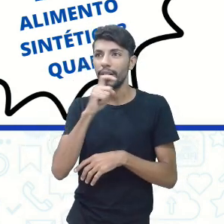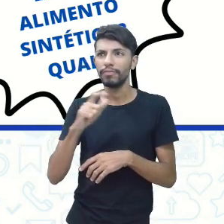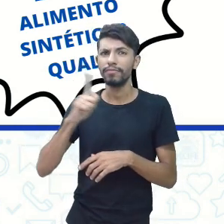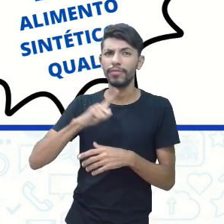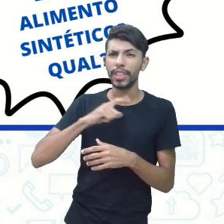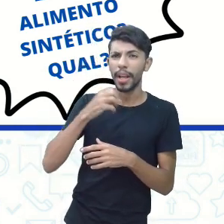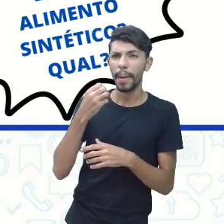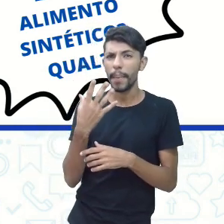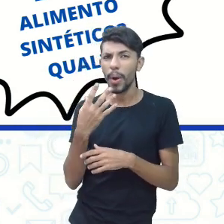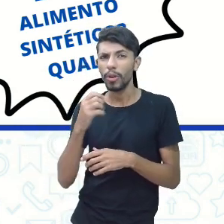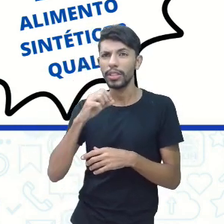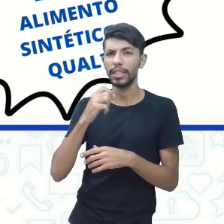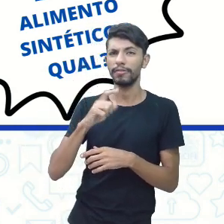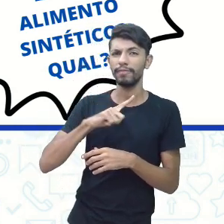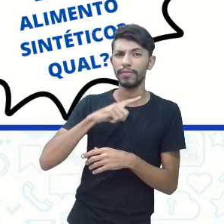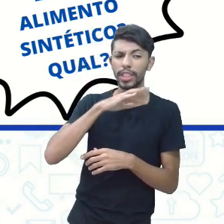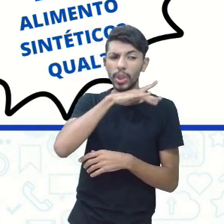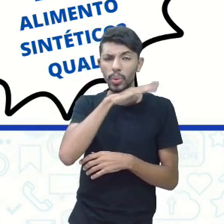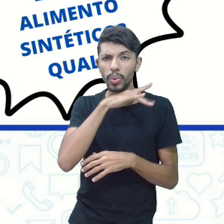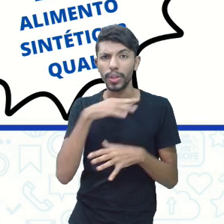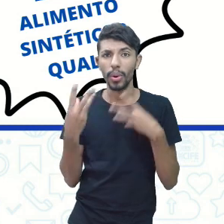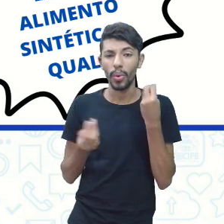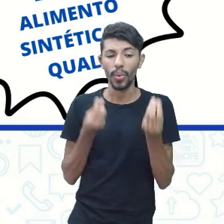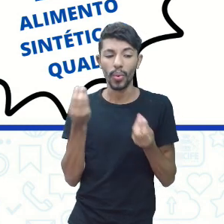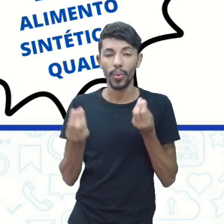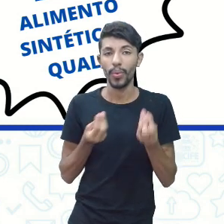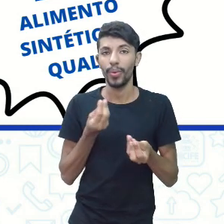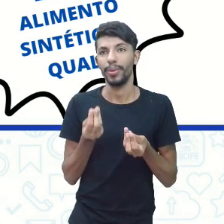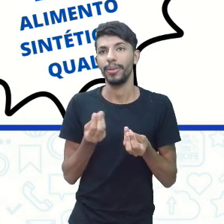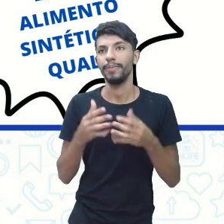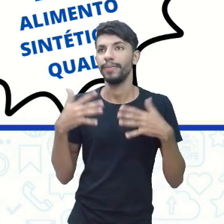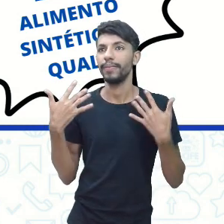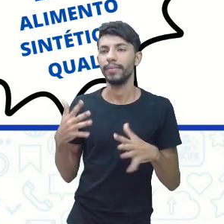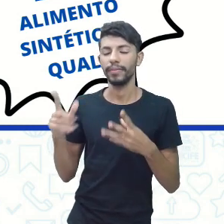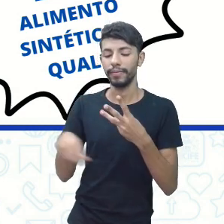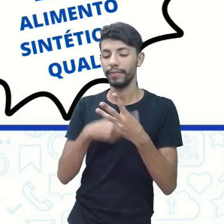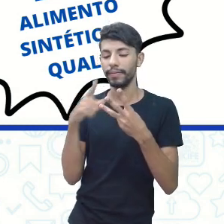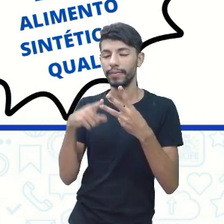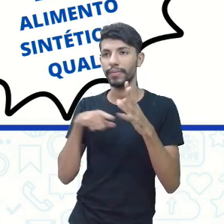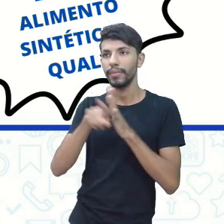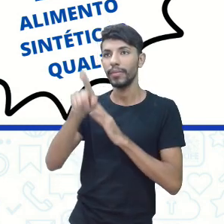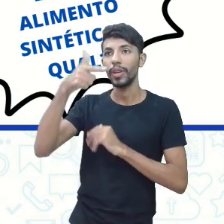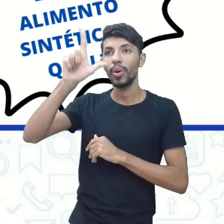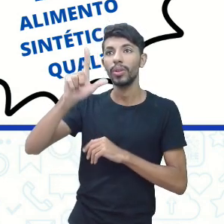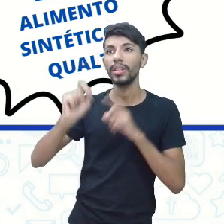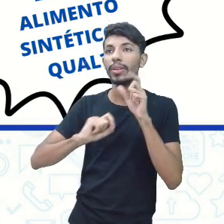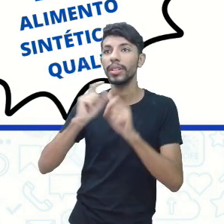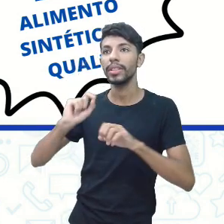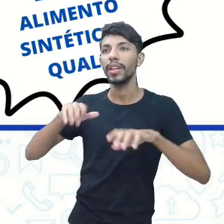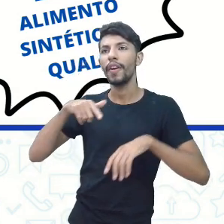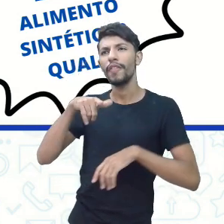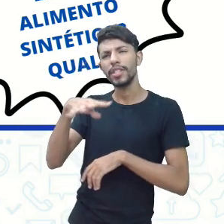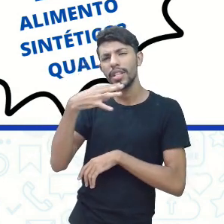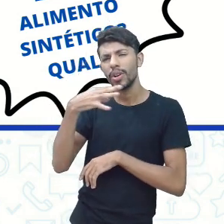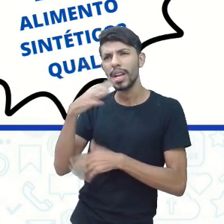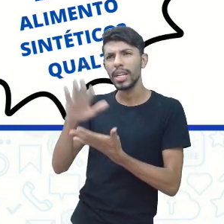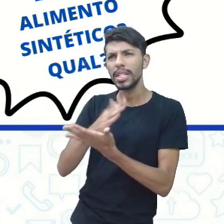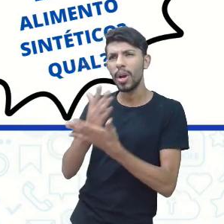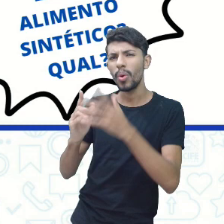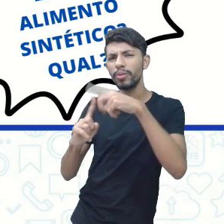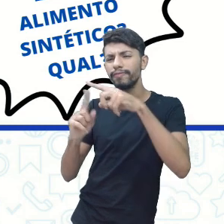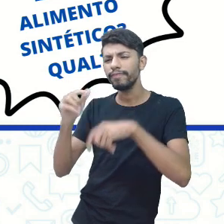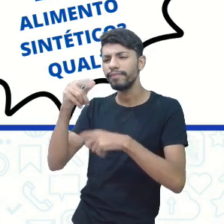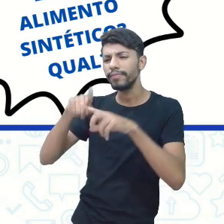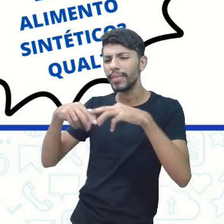que existe desvantagem em relação aos materiais sintéticos? Qual é a outra pergunta, professora? Você conhece algum material